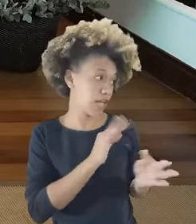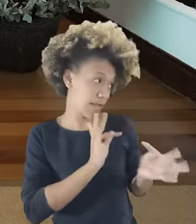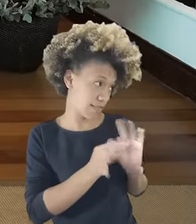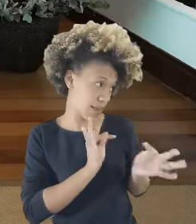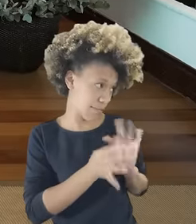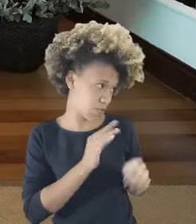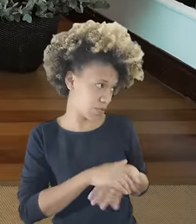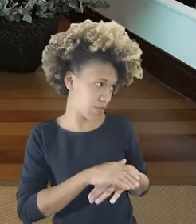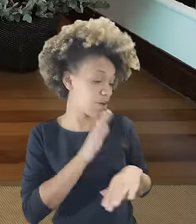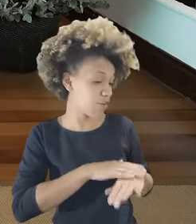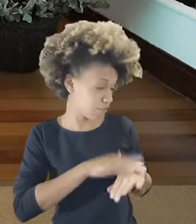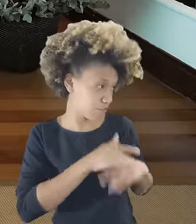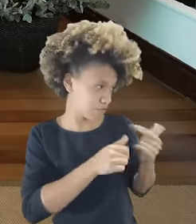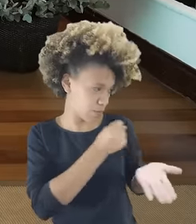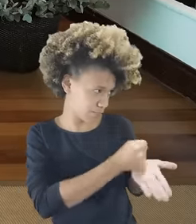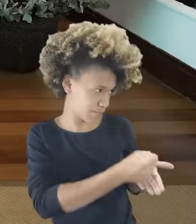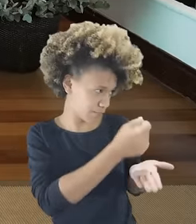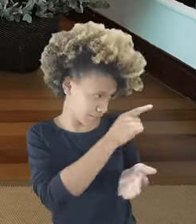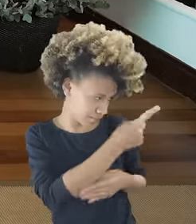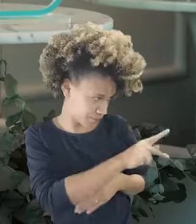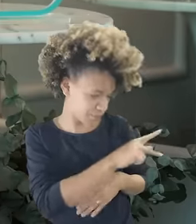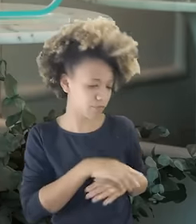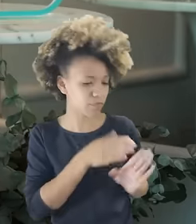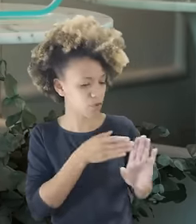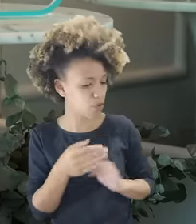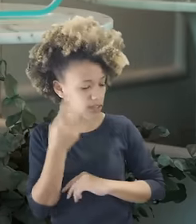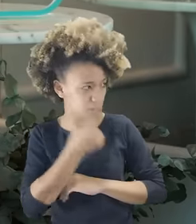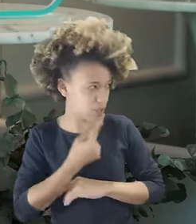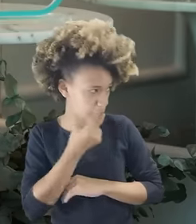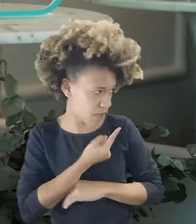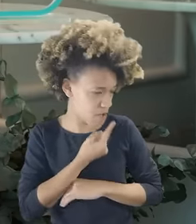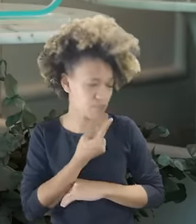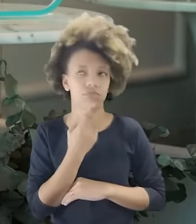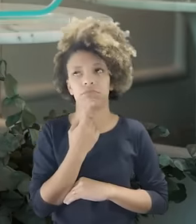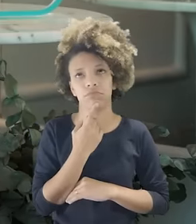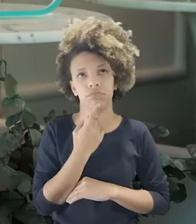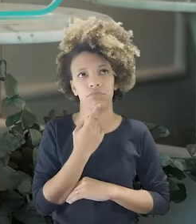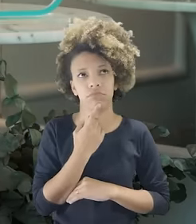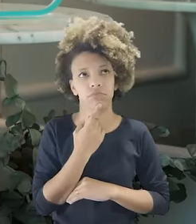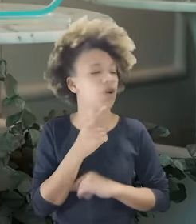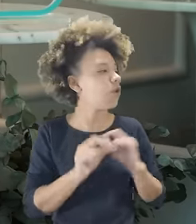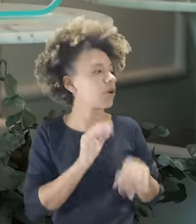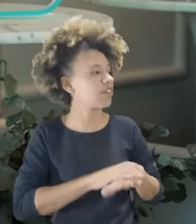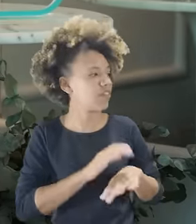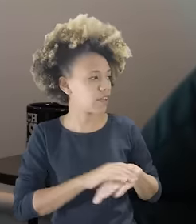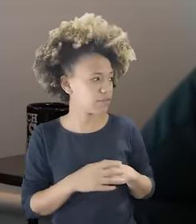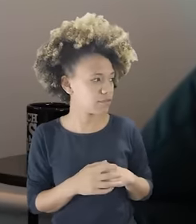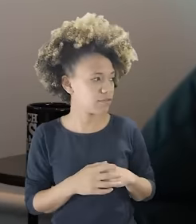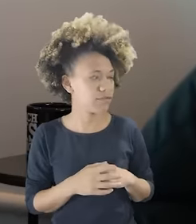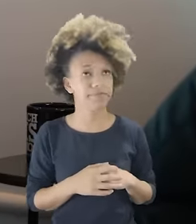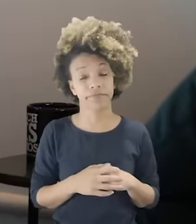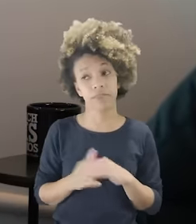é minha terapeuta contratei o seu serviço certo durante essa uma hora o que que você faz